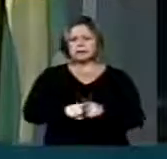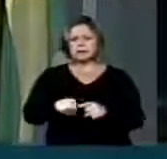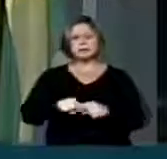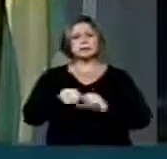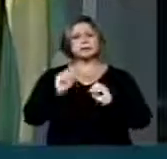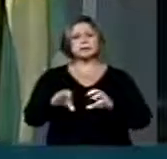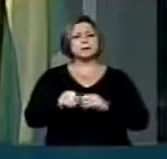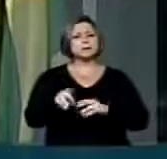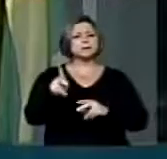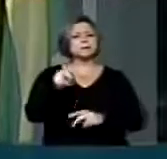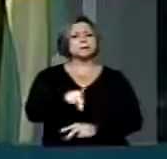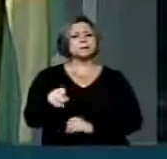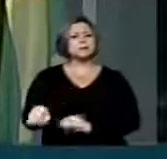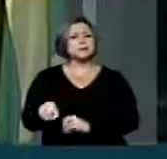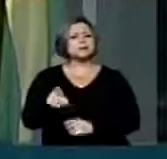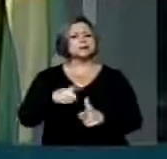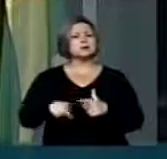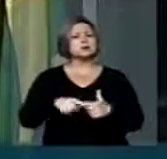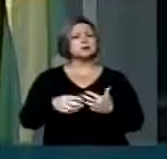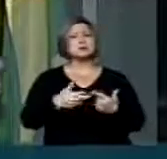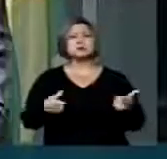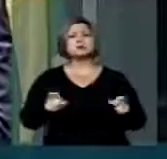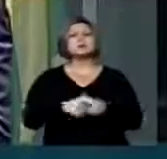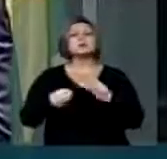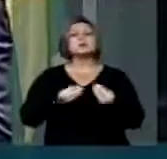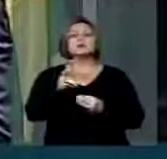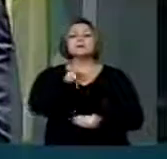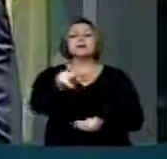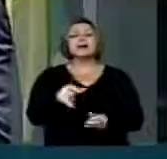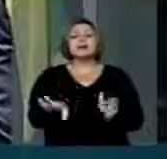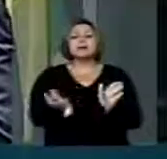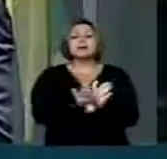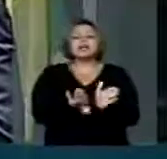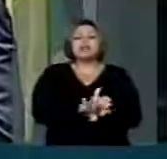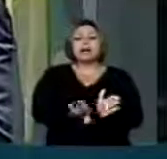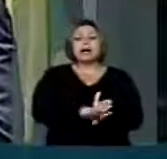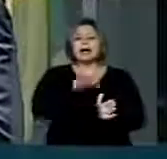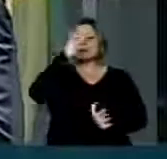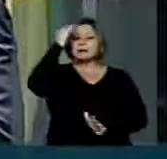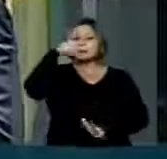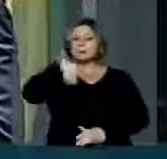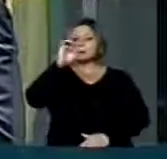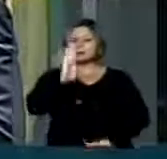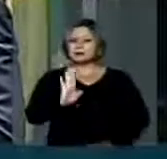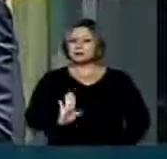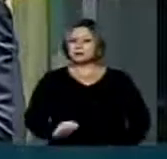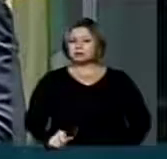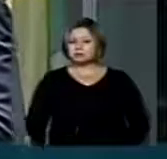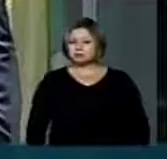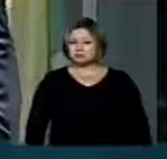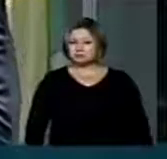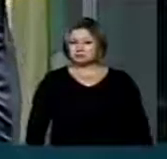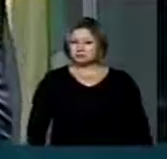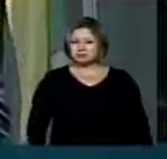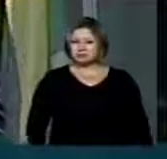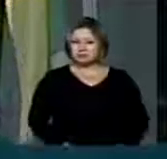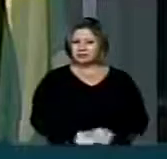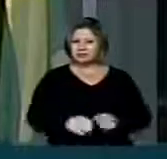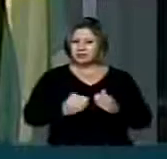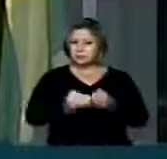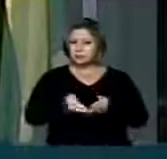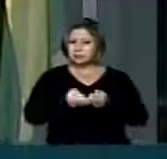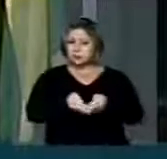ao povo como será a recepção para os portos e